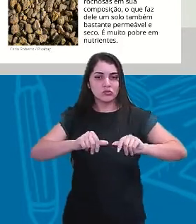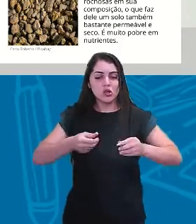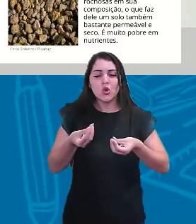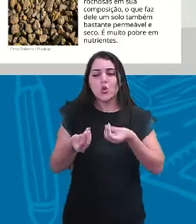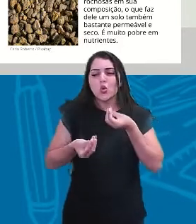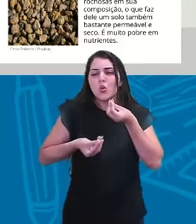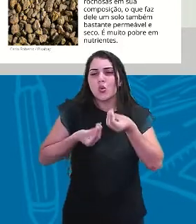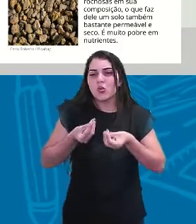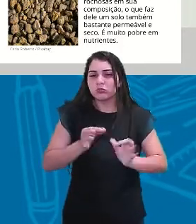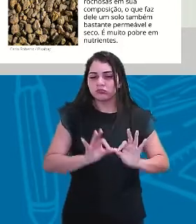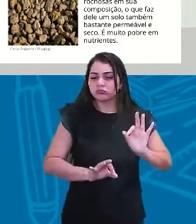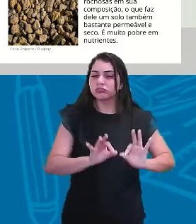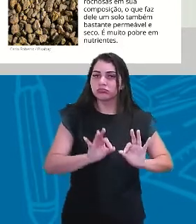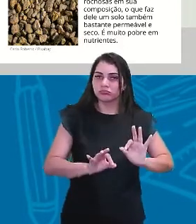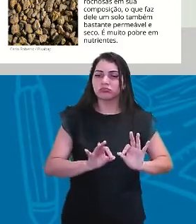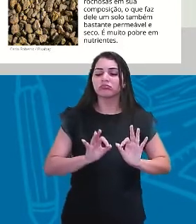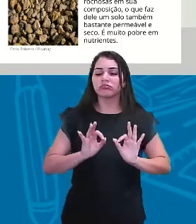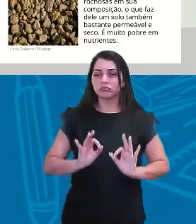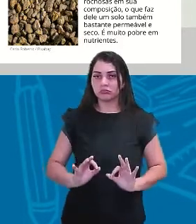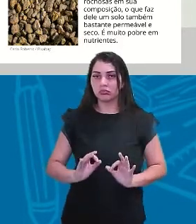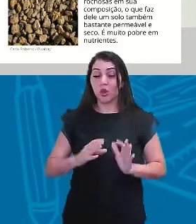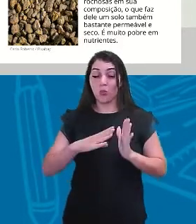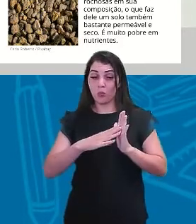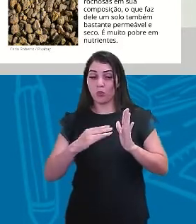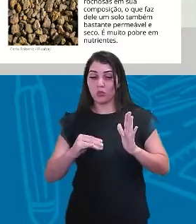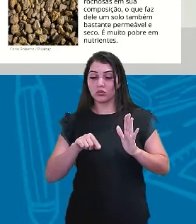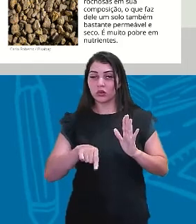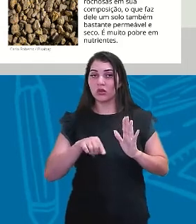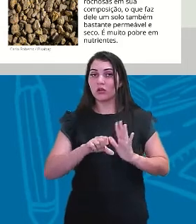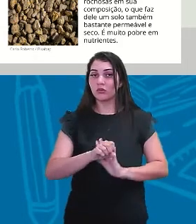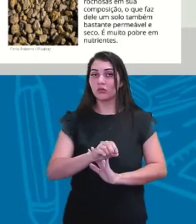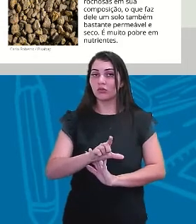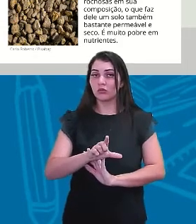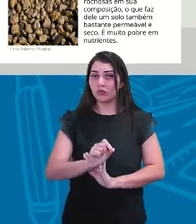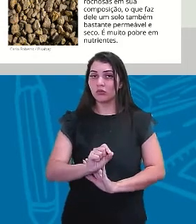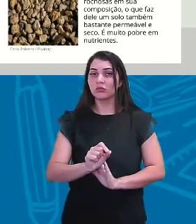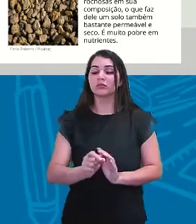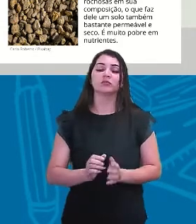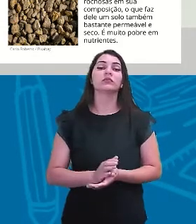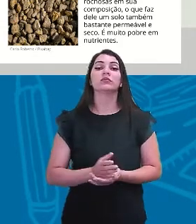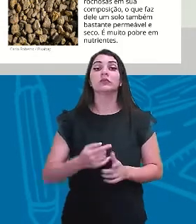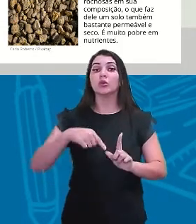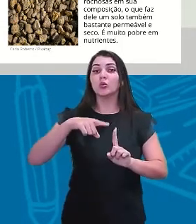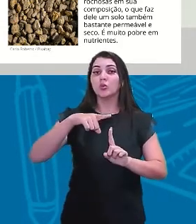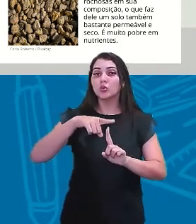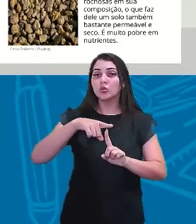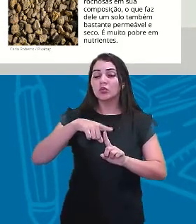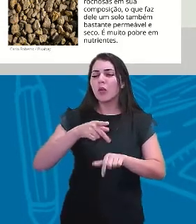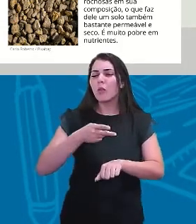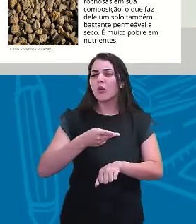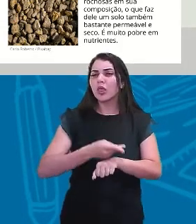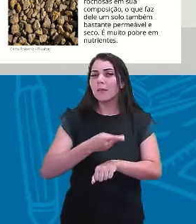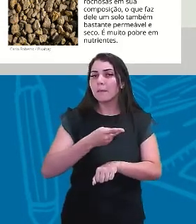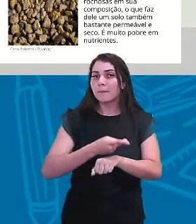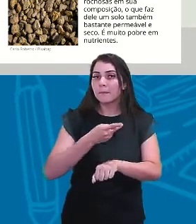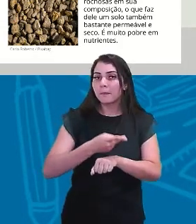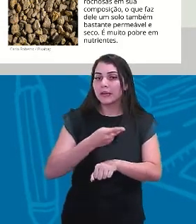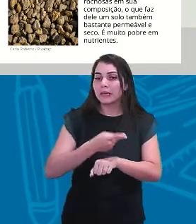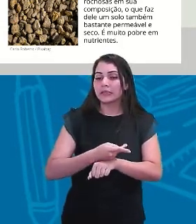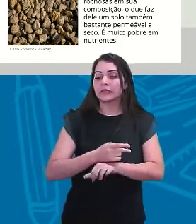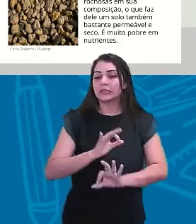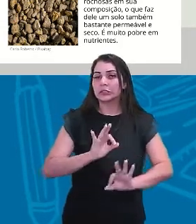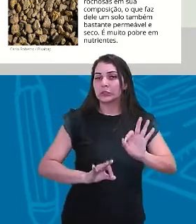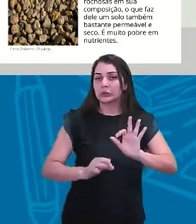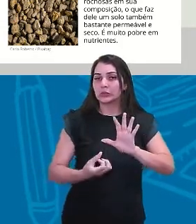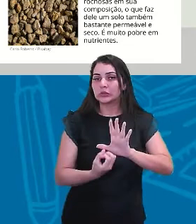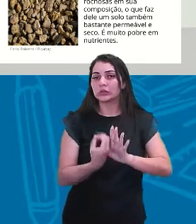está estruturadozinho, né? O modelo do solo, o tipo de rocha que o formou